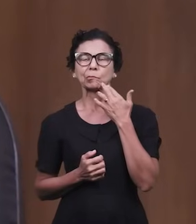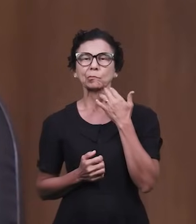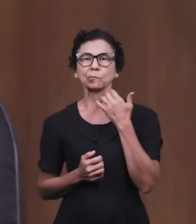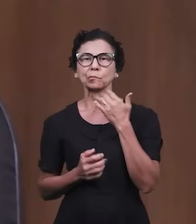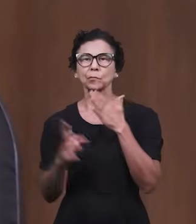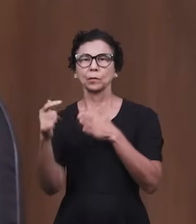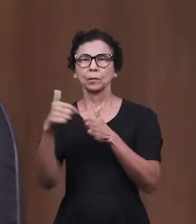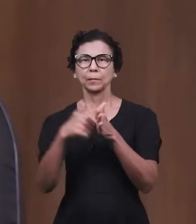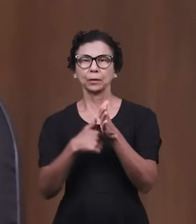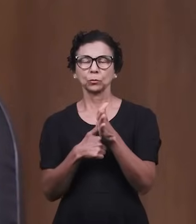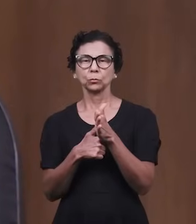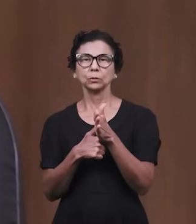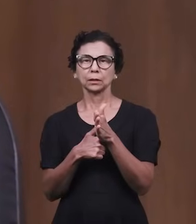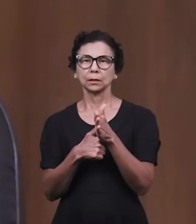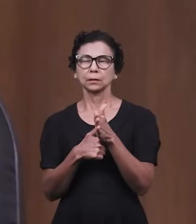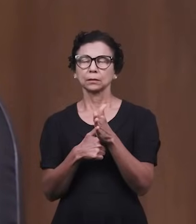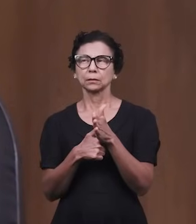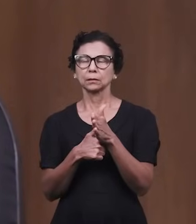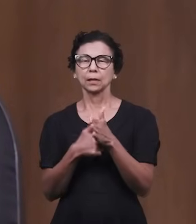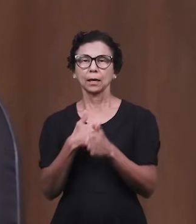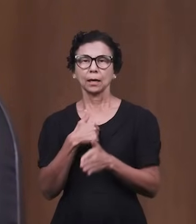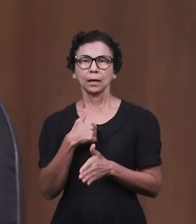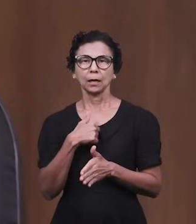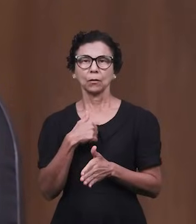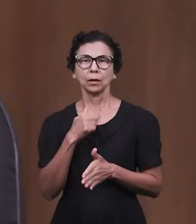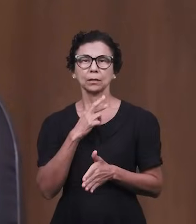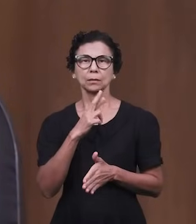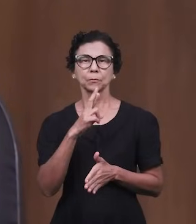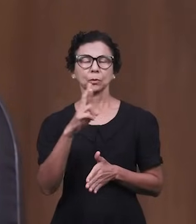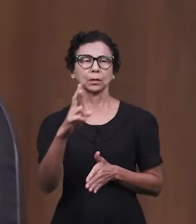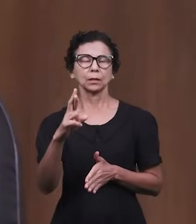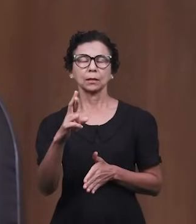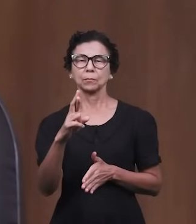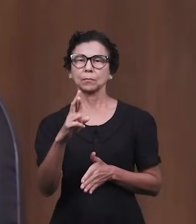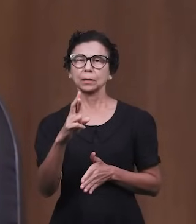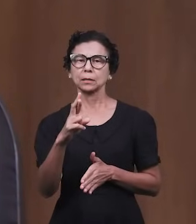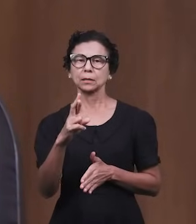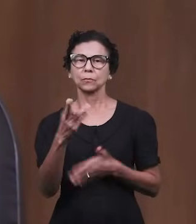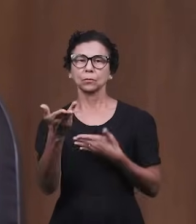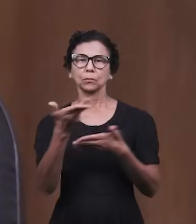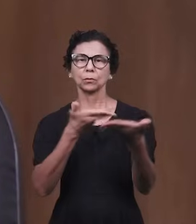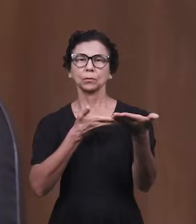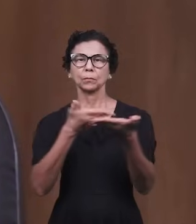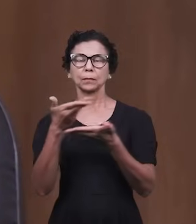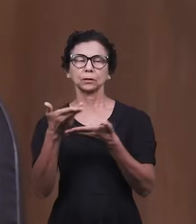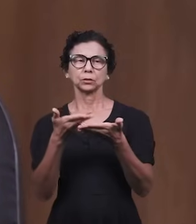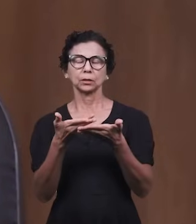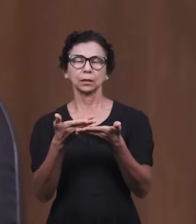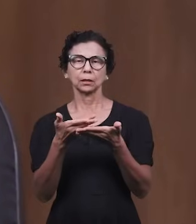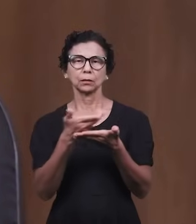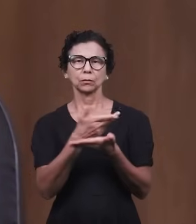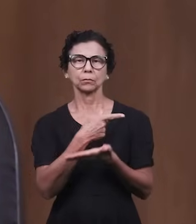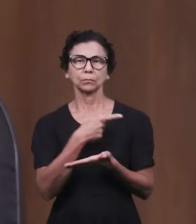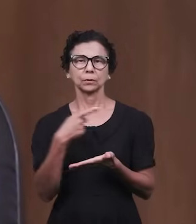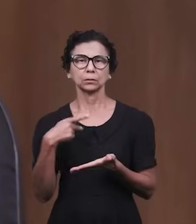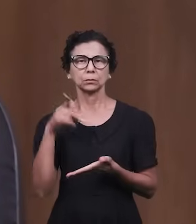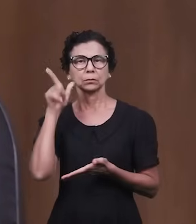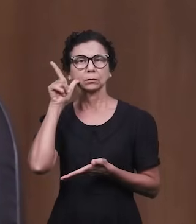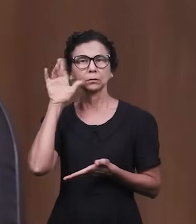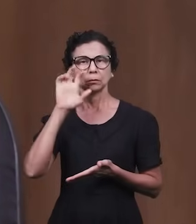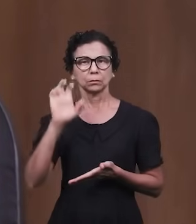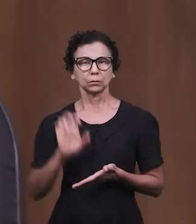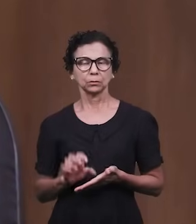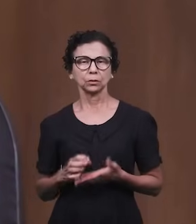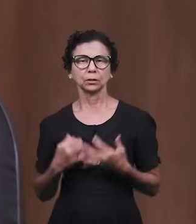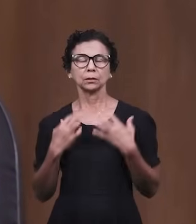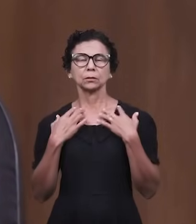vou dividir essa resposta, viu, com o pastor Luiz Eugênio. A